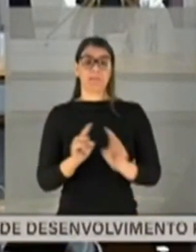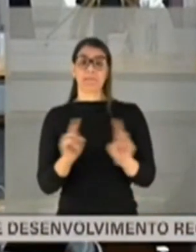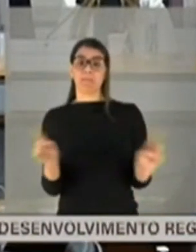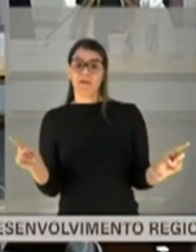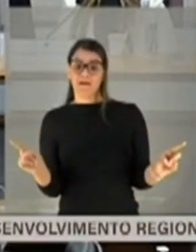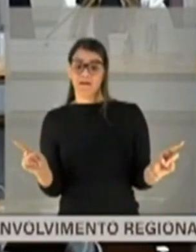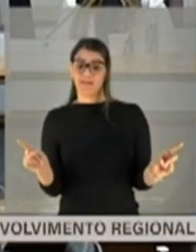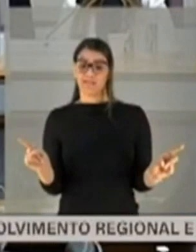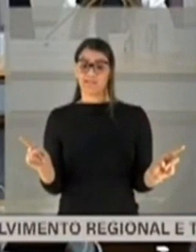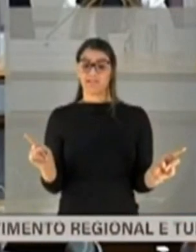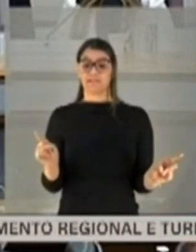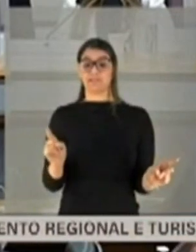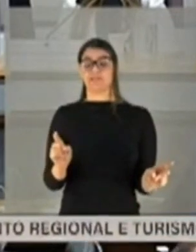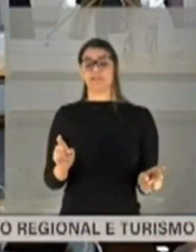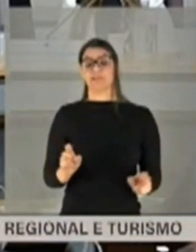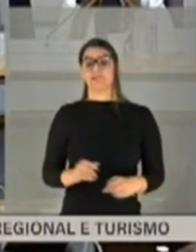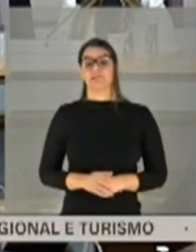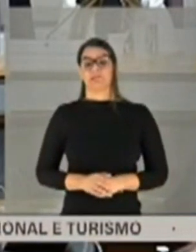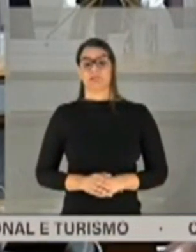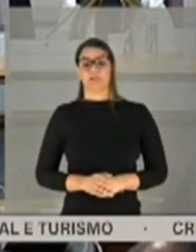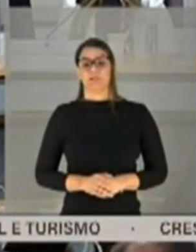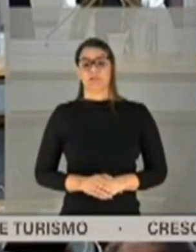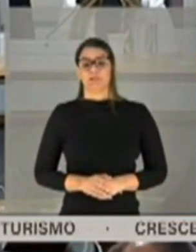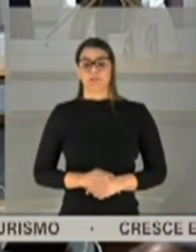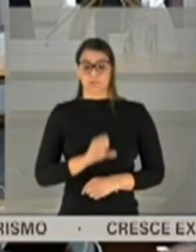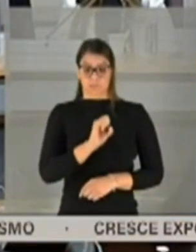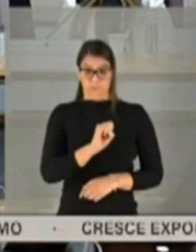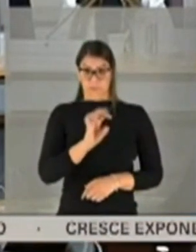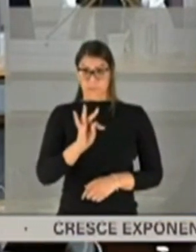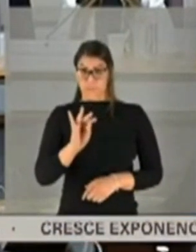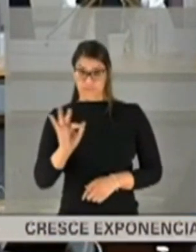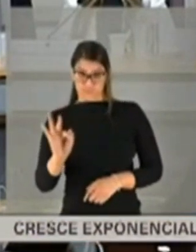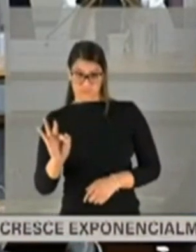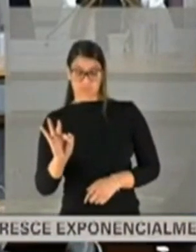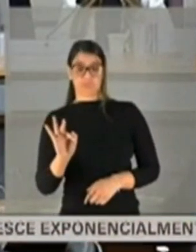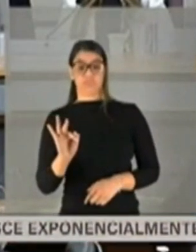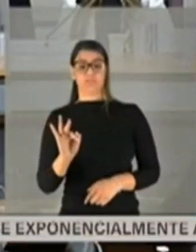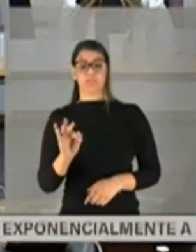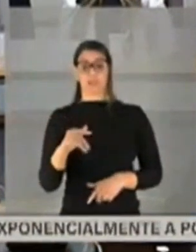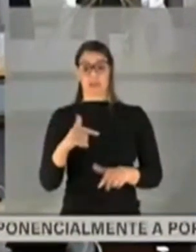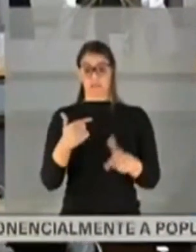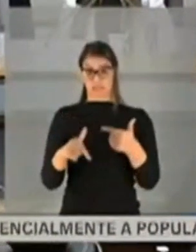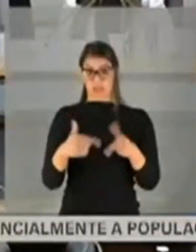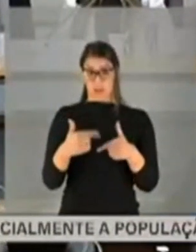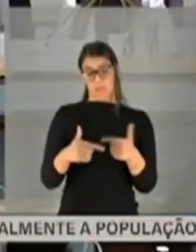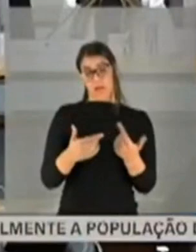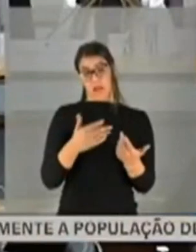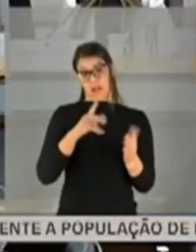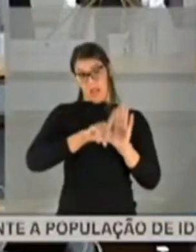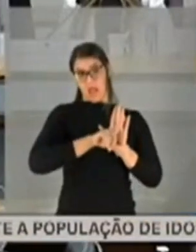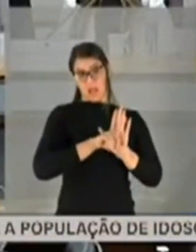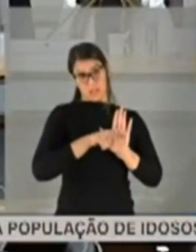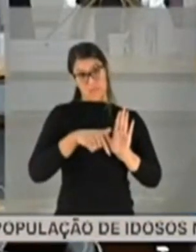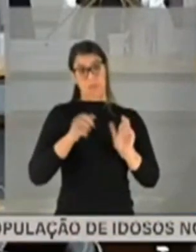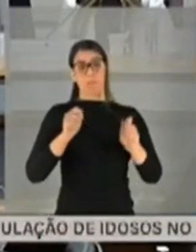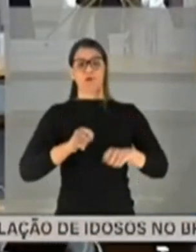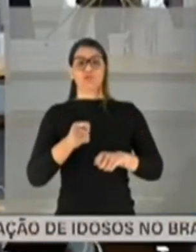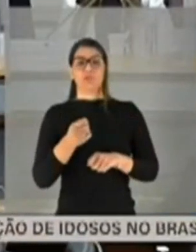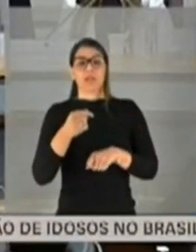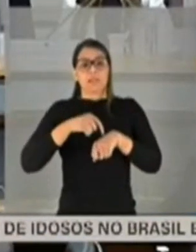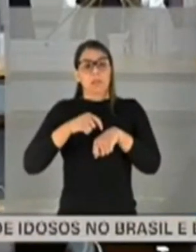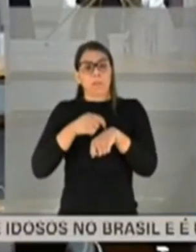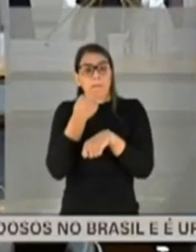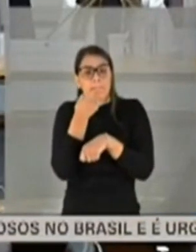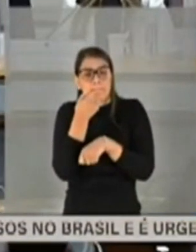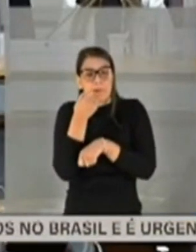como o Supremo tem se comportado à luz da lei, pode ser minutos antes, se